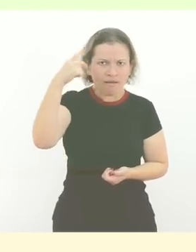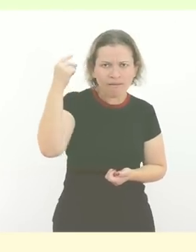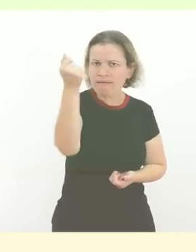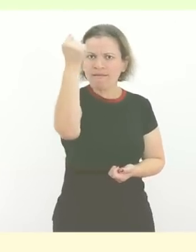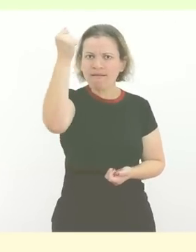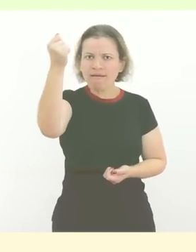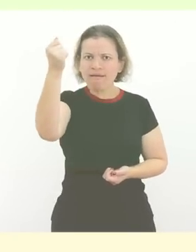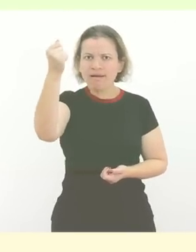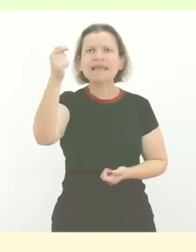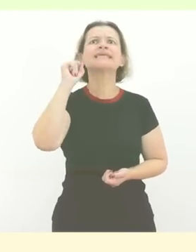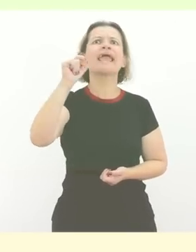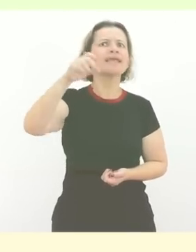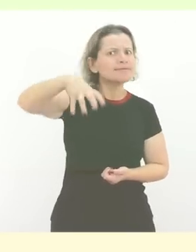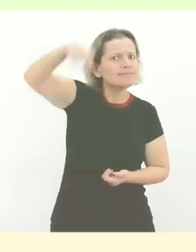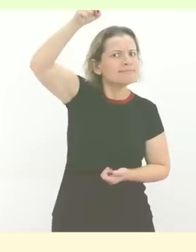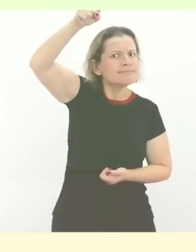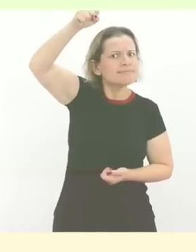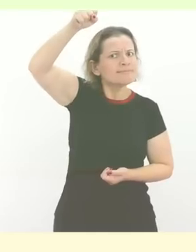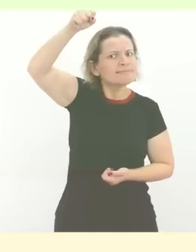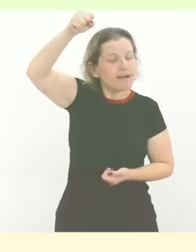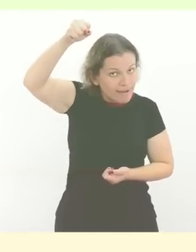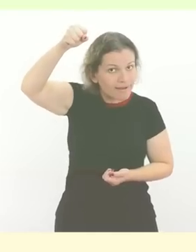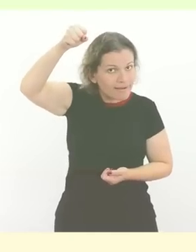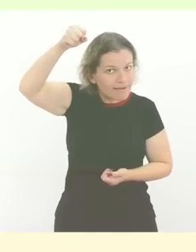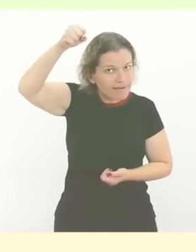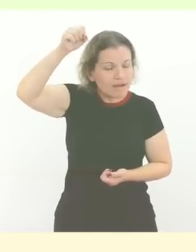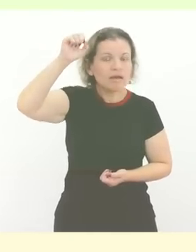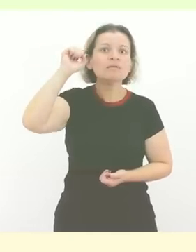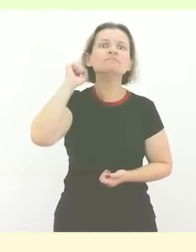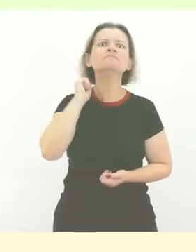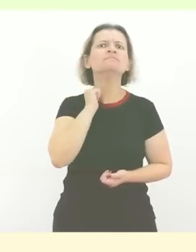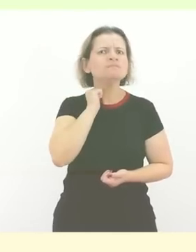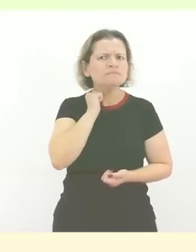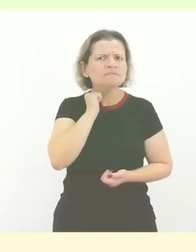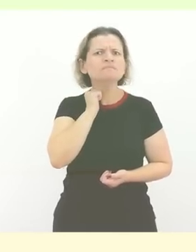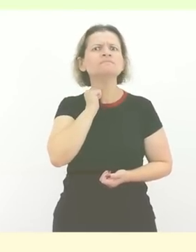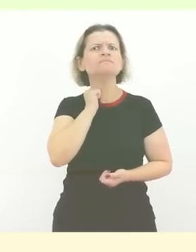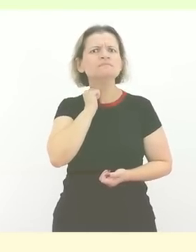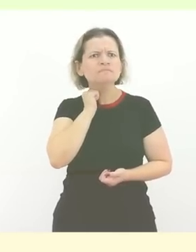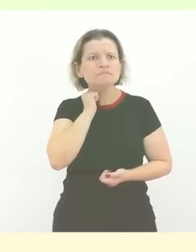Você tem uma ideia pra saber quem apagou o dia?